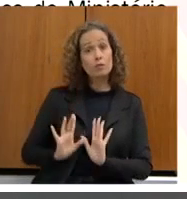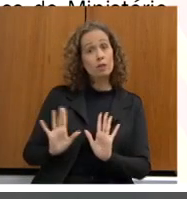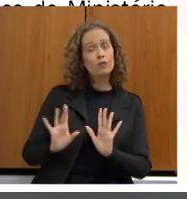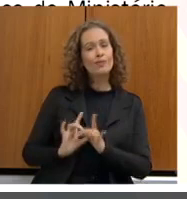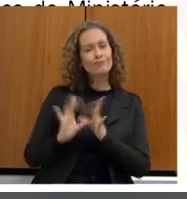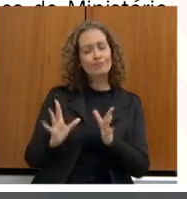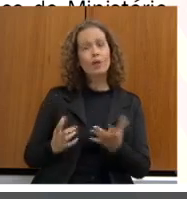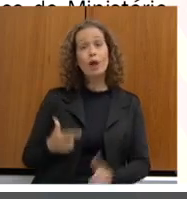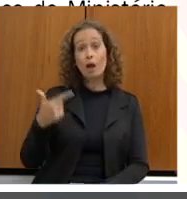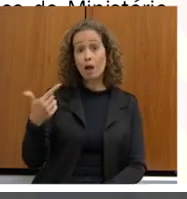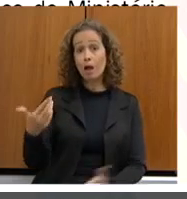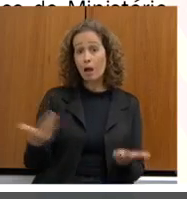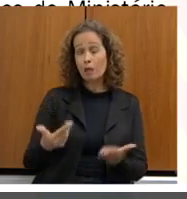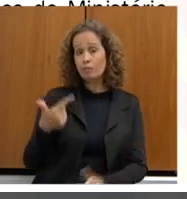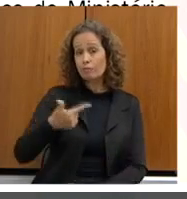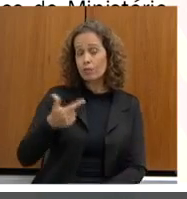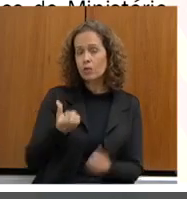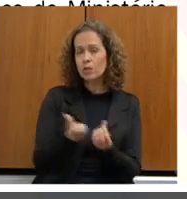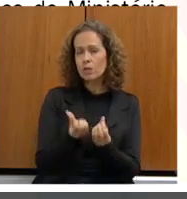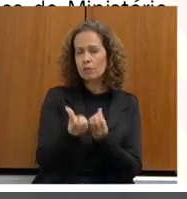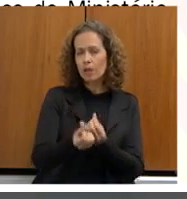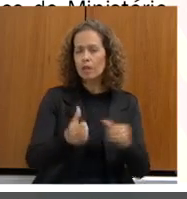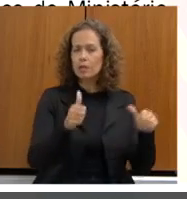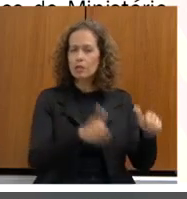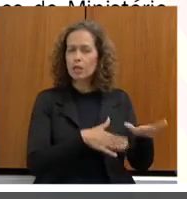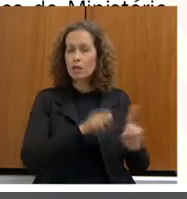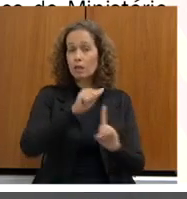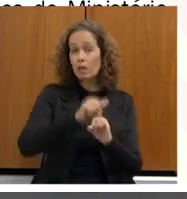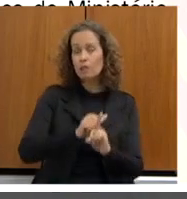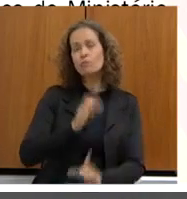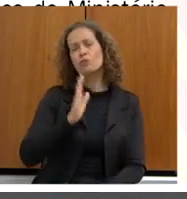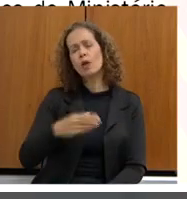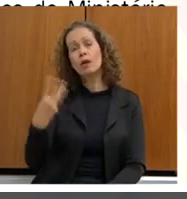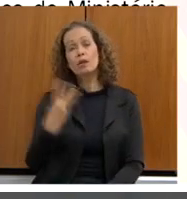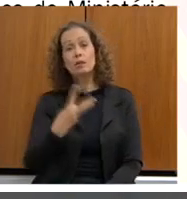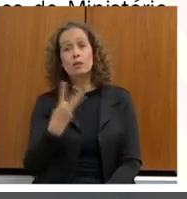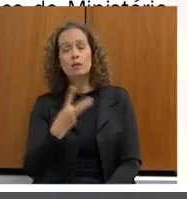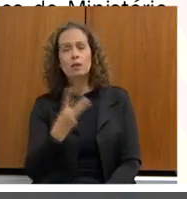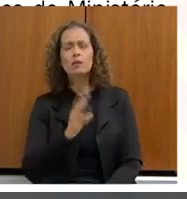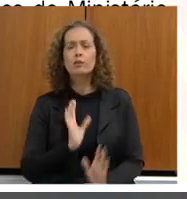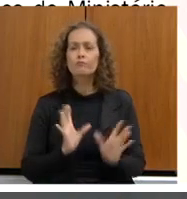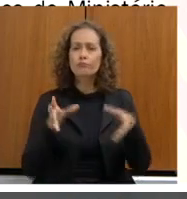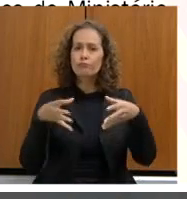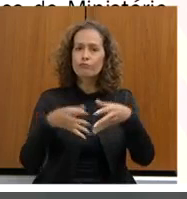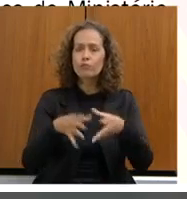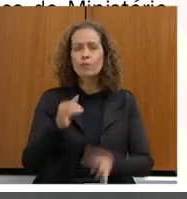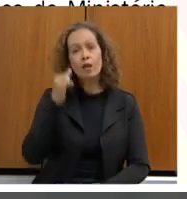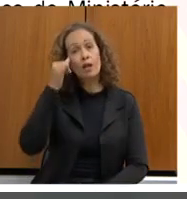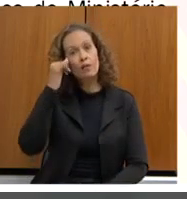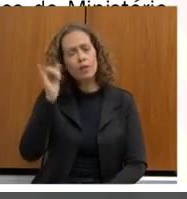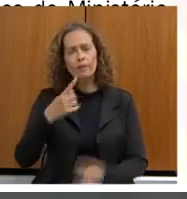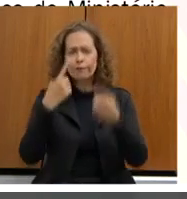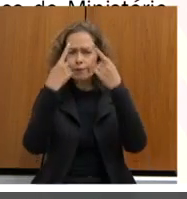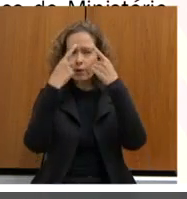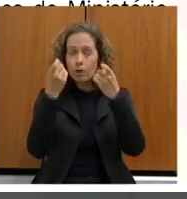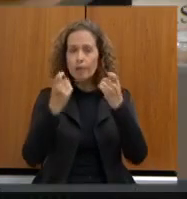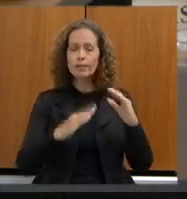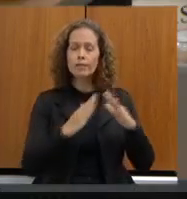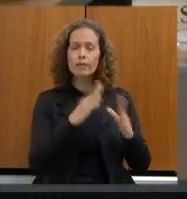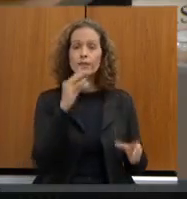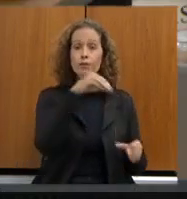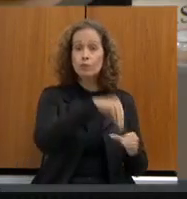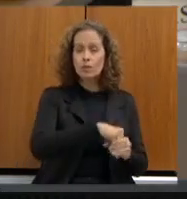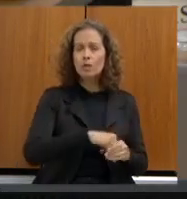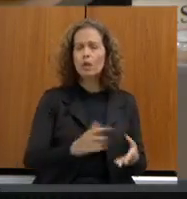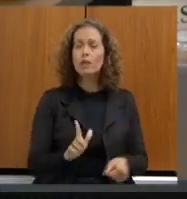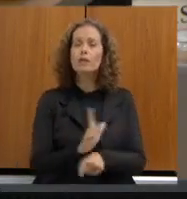segundo agora no segundo semestre por volta mesmo setembro nós vamos lá criando a terceira companhia de prevenção à violência doméstica na cidade de Lagoa Santa